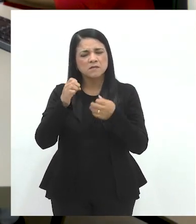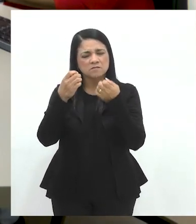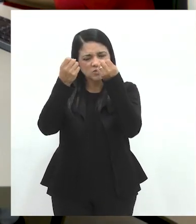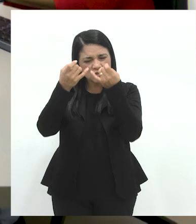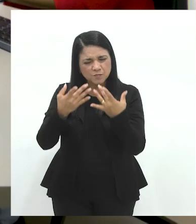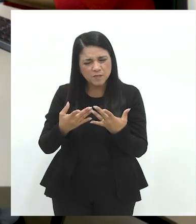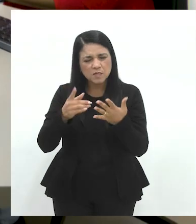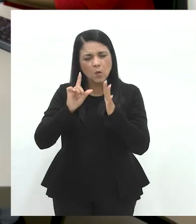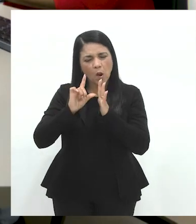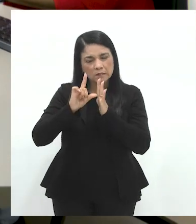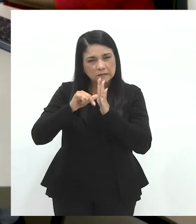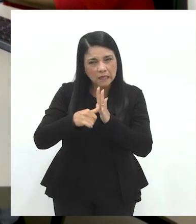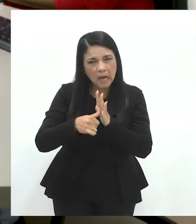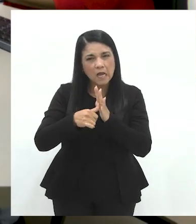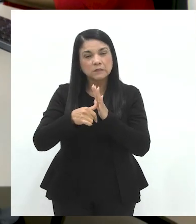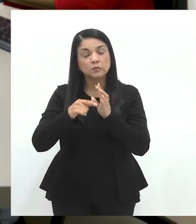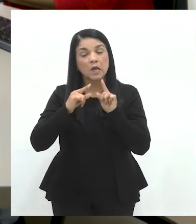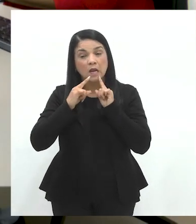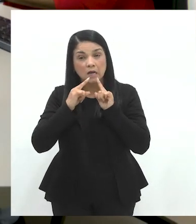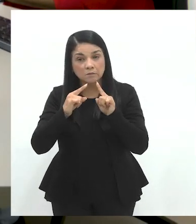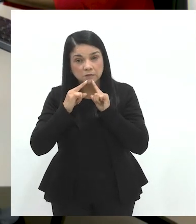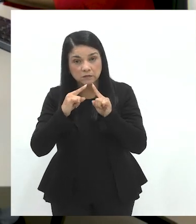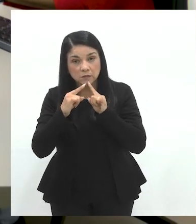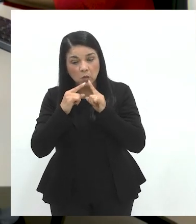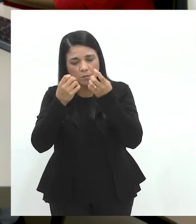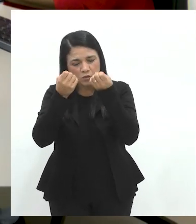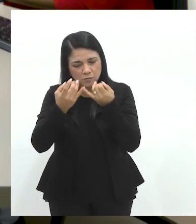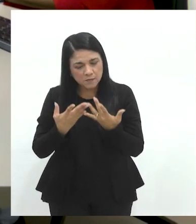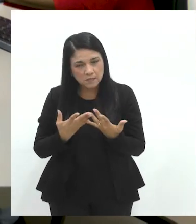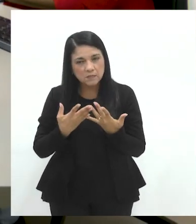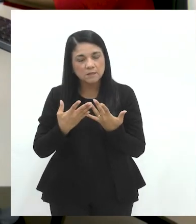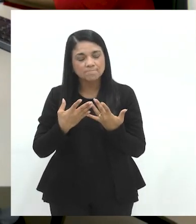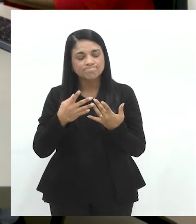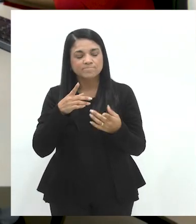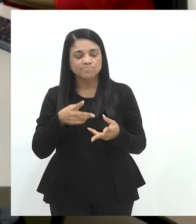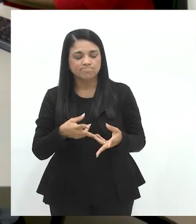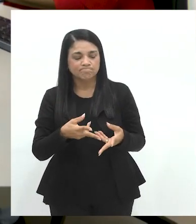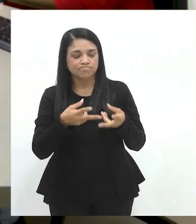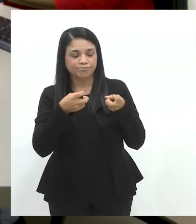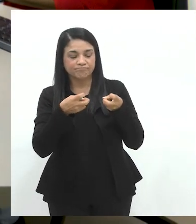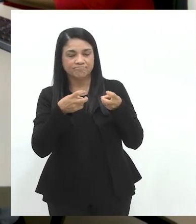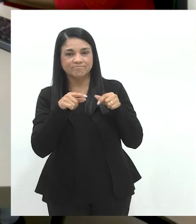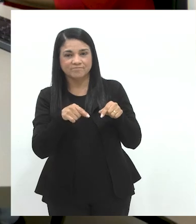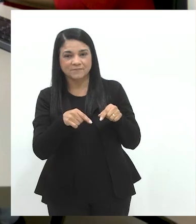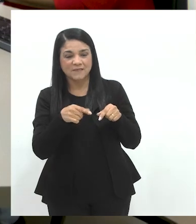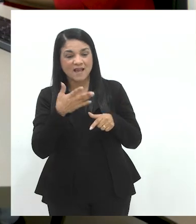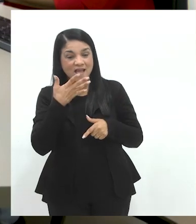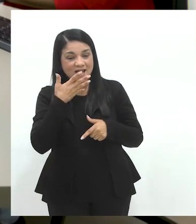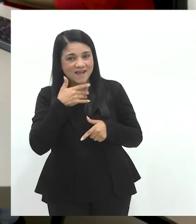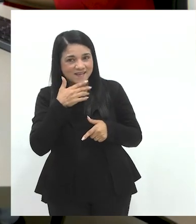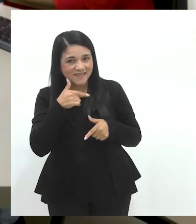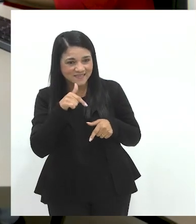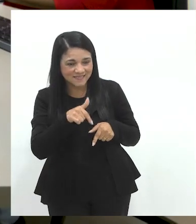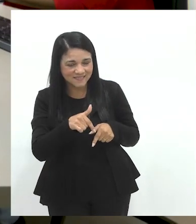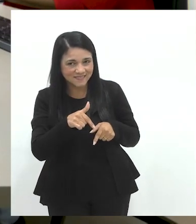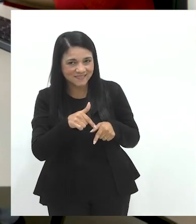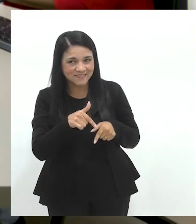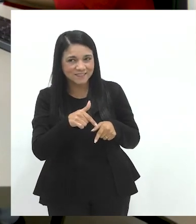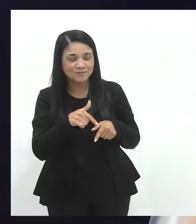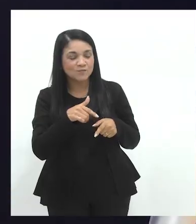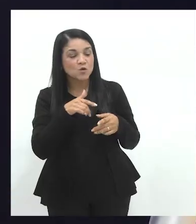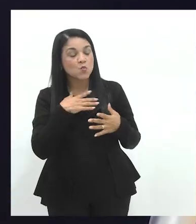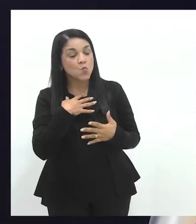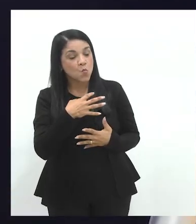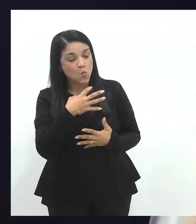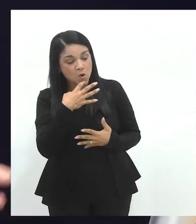algumas defasagens, alguns atrasos, a queixa principal, pela queixa eu já consigo identificar. Quando eu recebo a criança para a sessão de